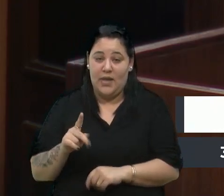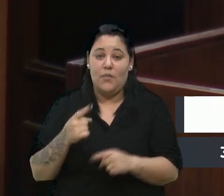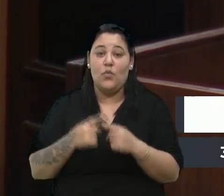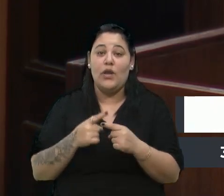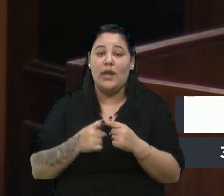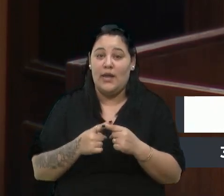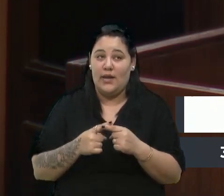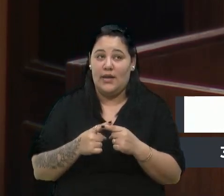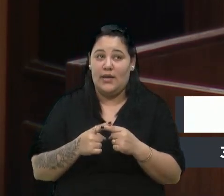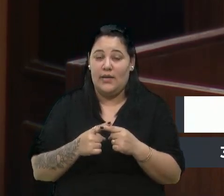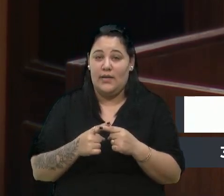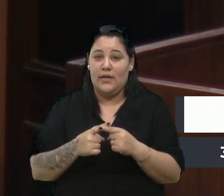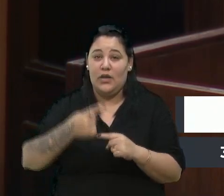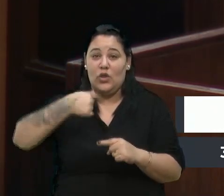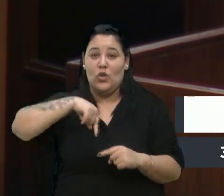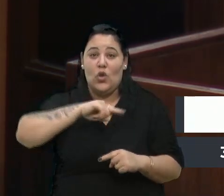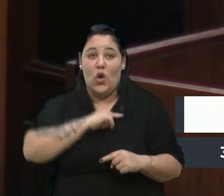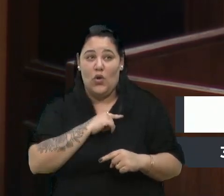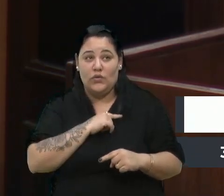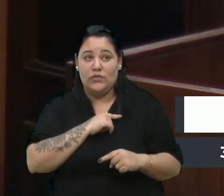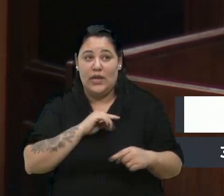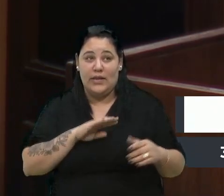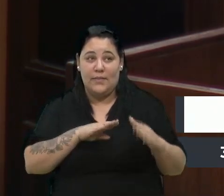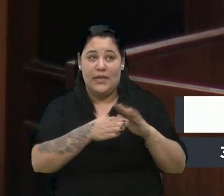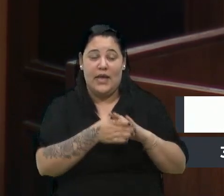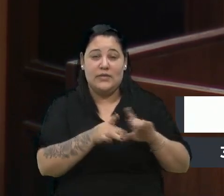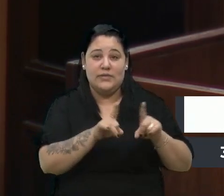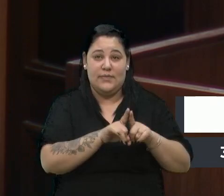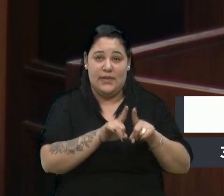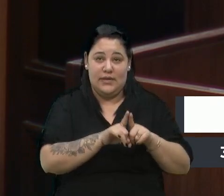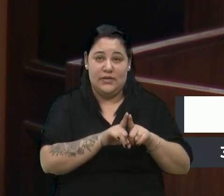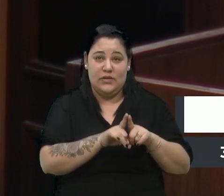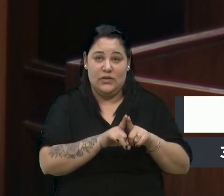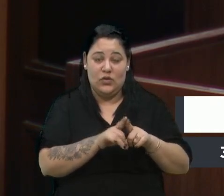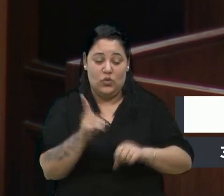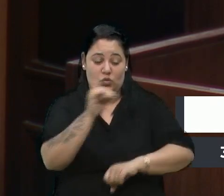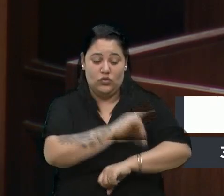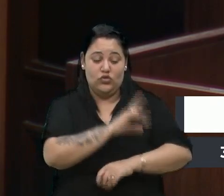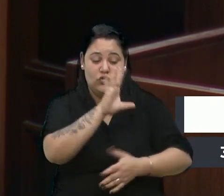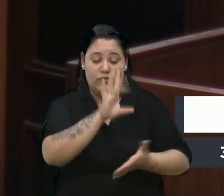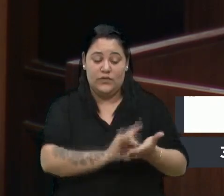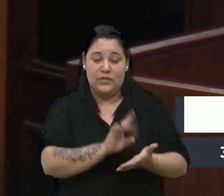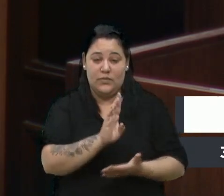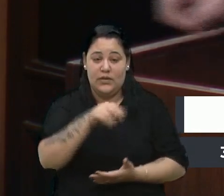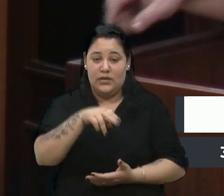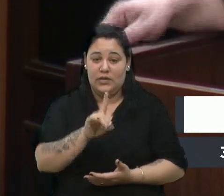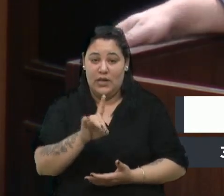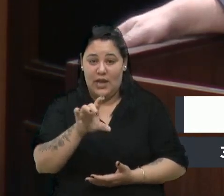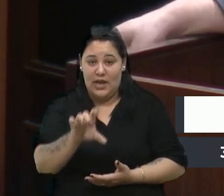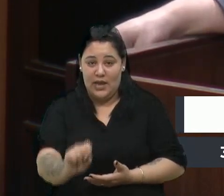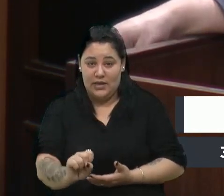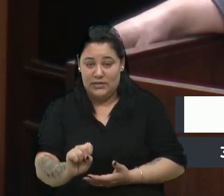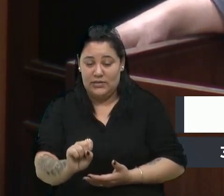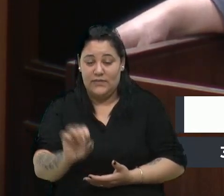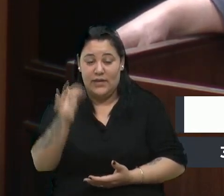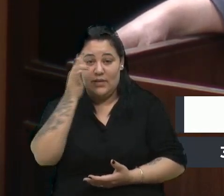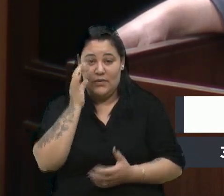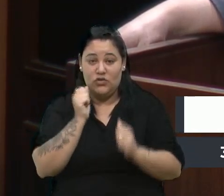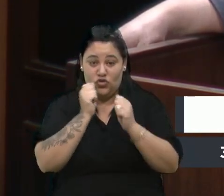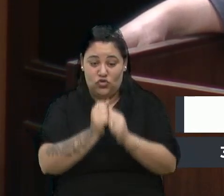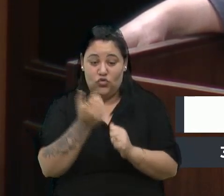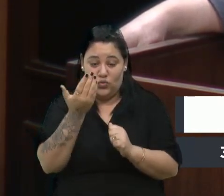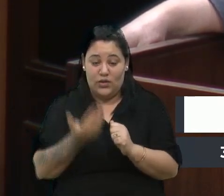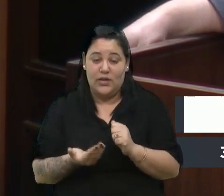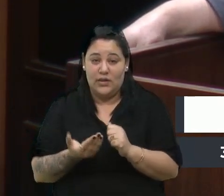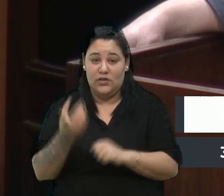justamente para que nós adequássemos uma data onde o BNDES vai estar presente aqui conosco. Então